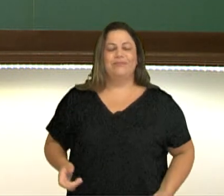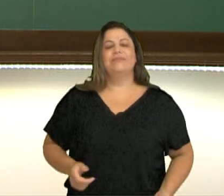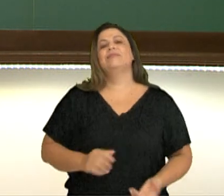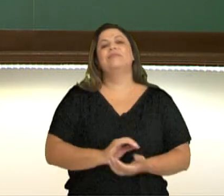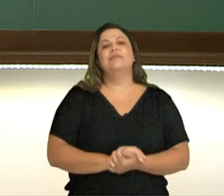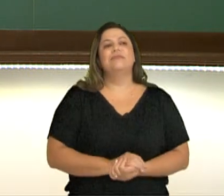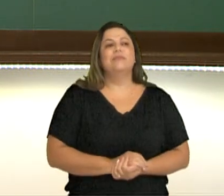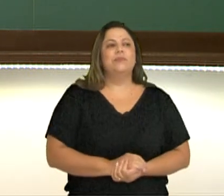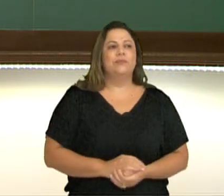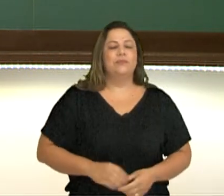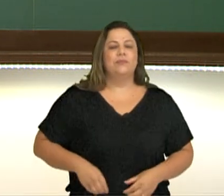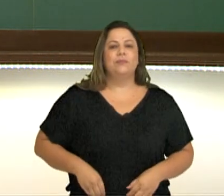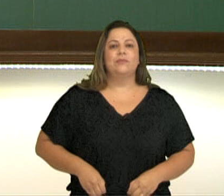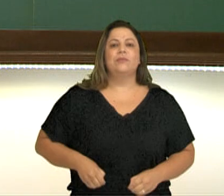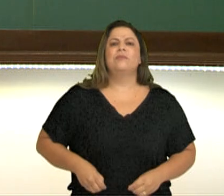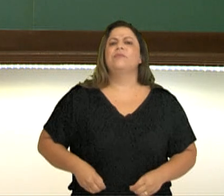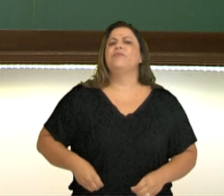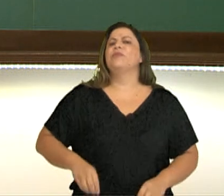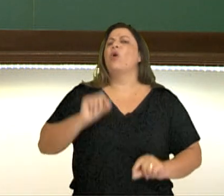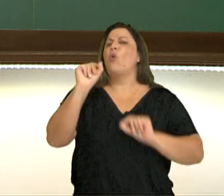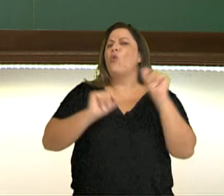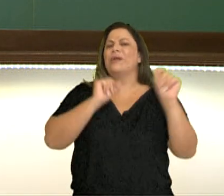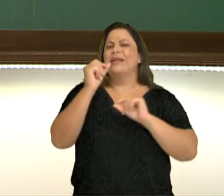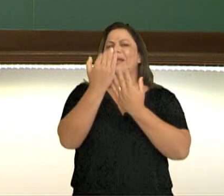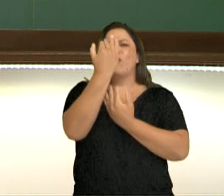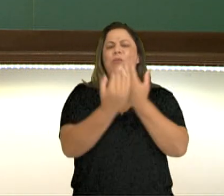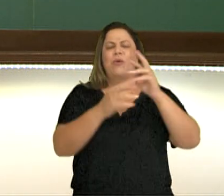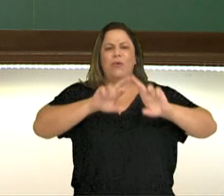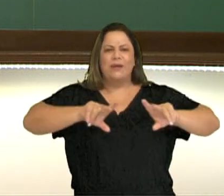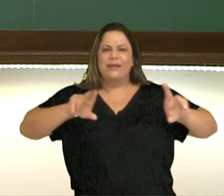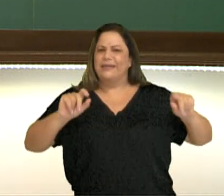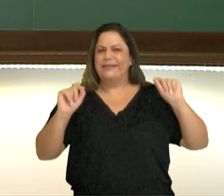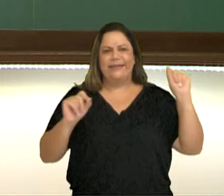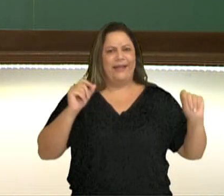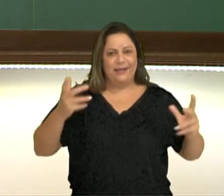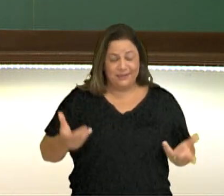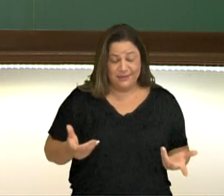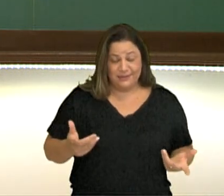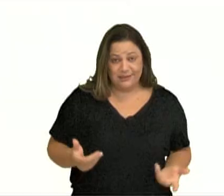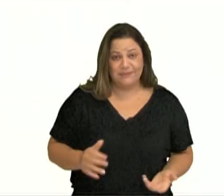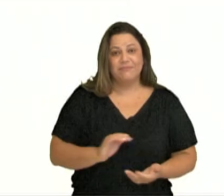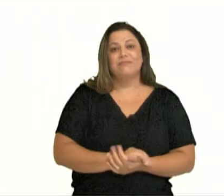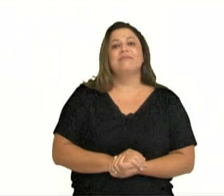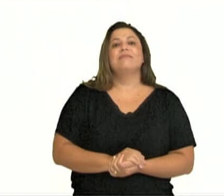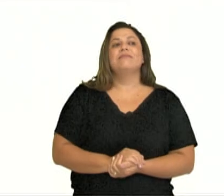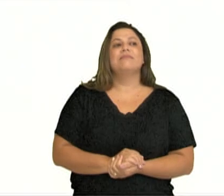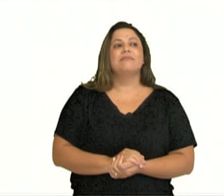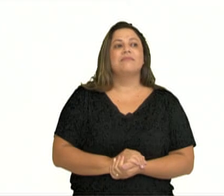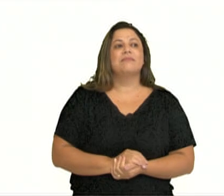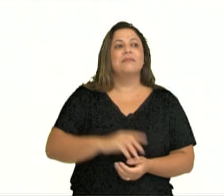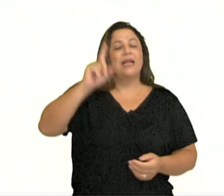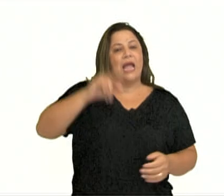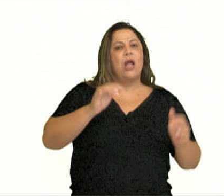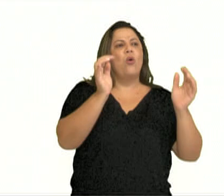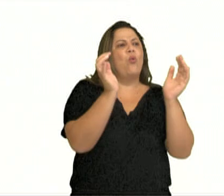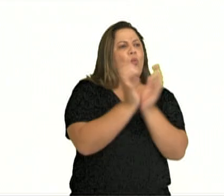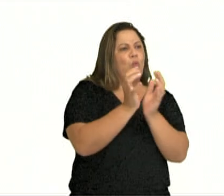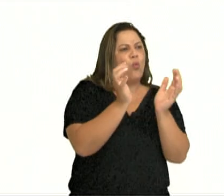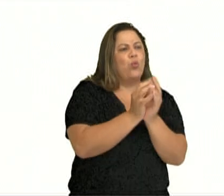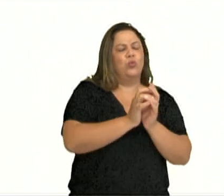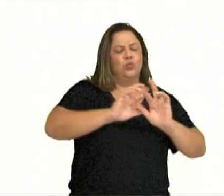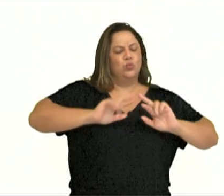musicais. O que é uma orquestra, então, já que eu toquei no assunto da orquestra? É um conjunto de